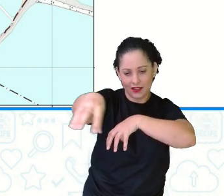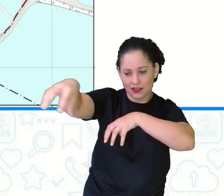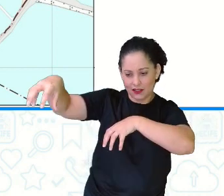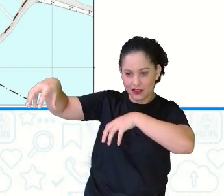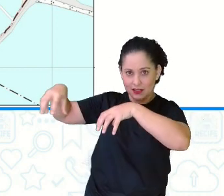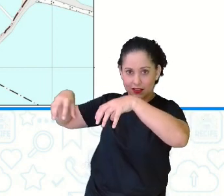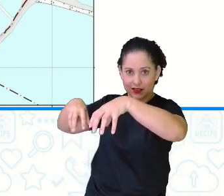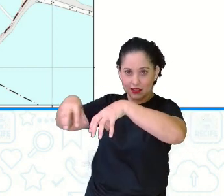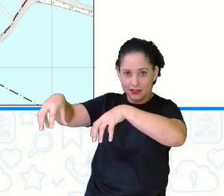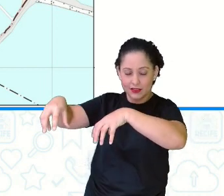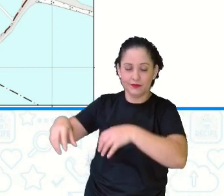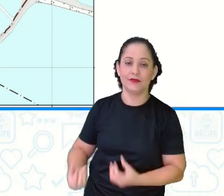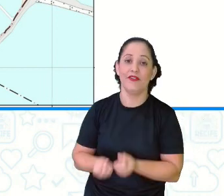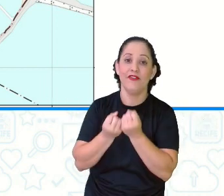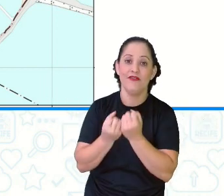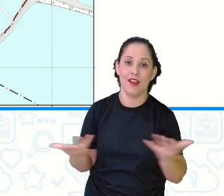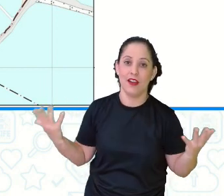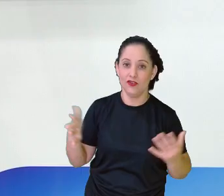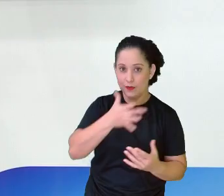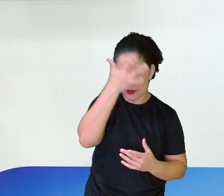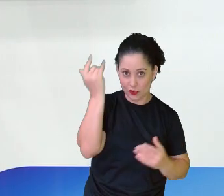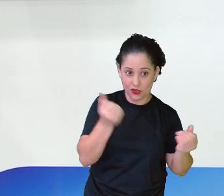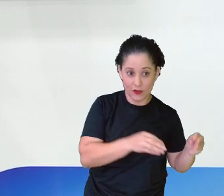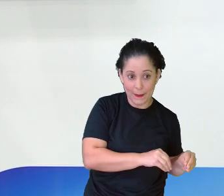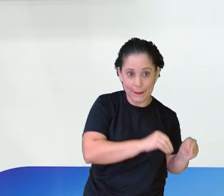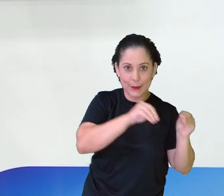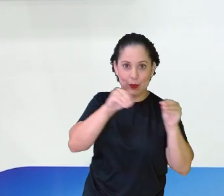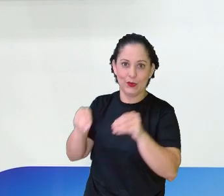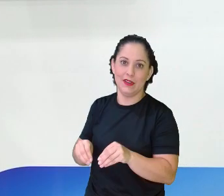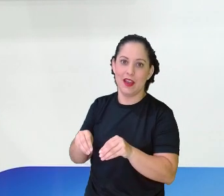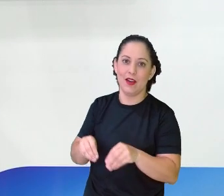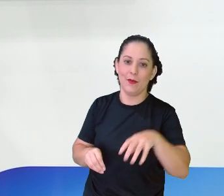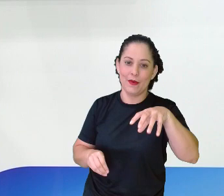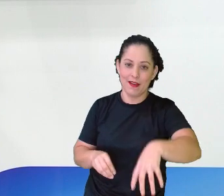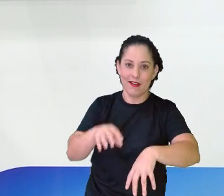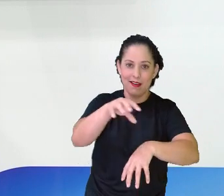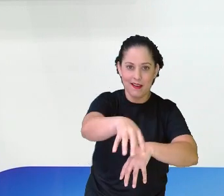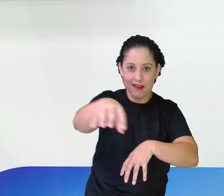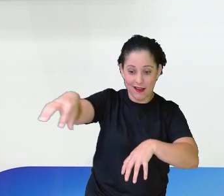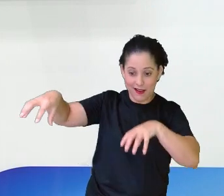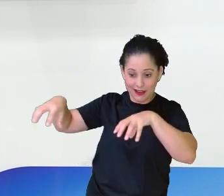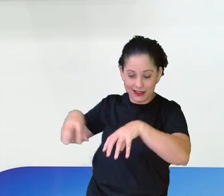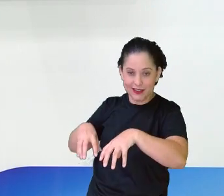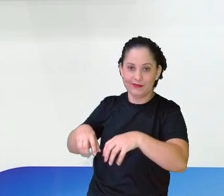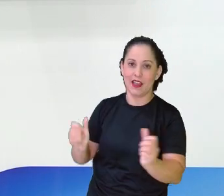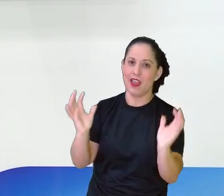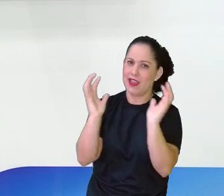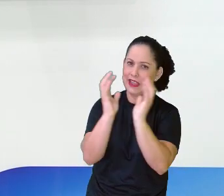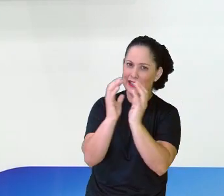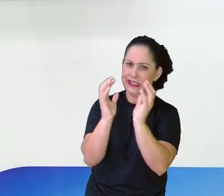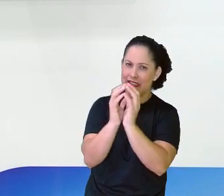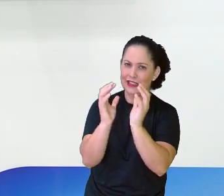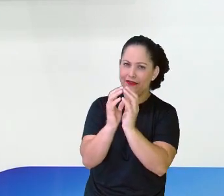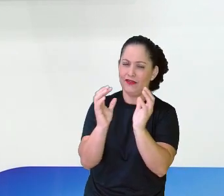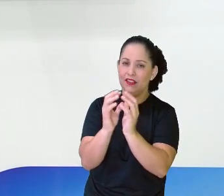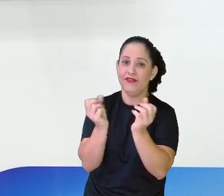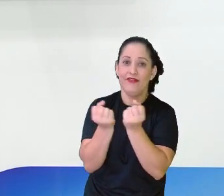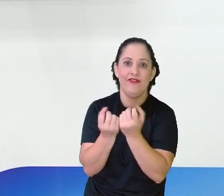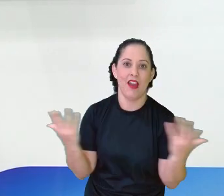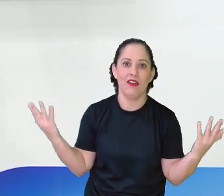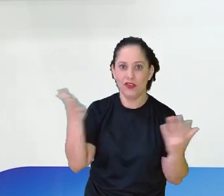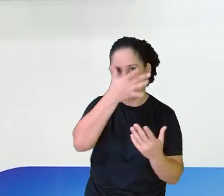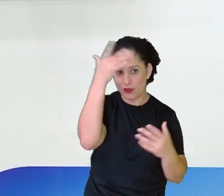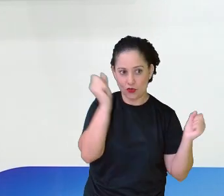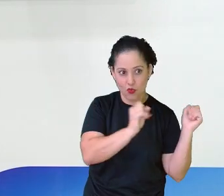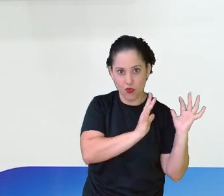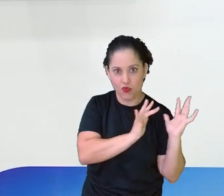muitas pessoas foram morar nesses locais. E é o que acontece no Recife. O Recife é uma cidade bastante populosa. Qual